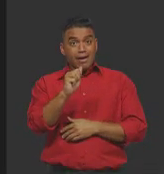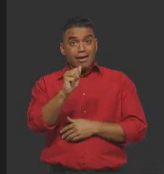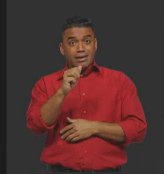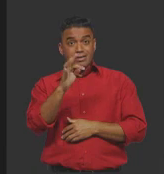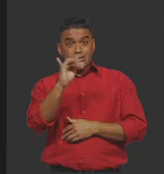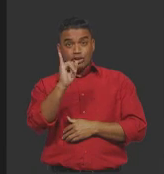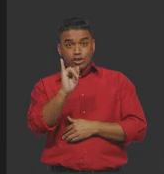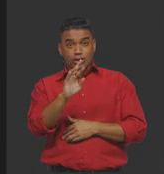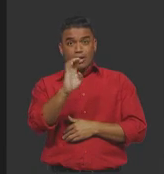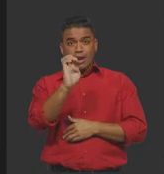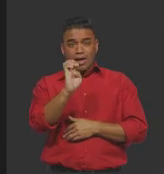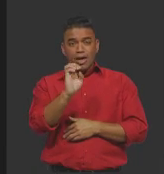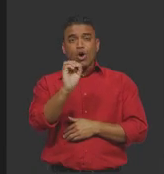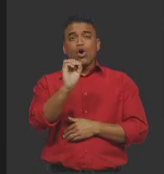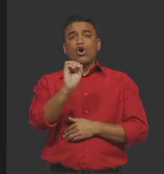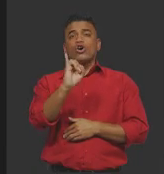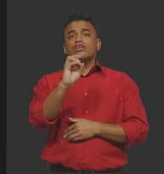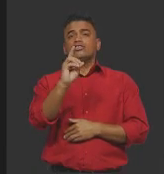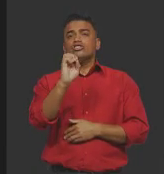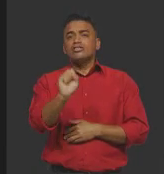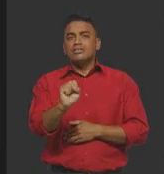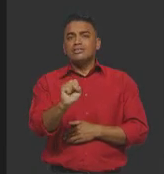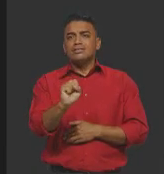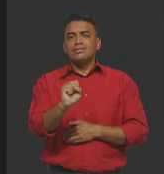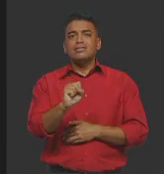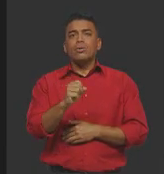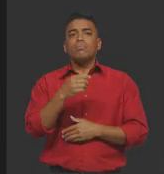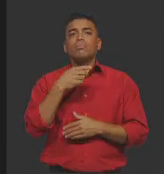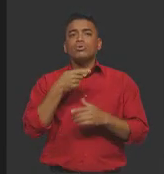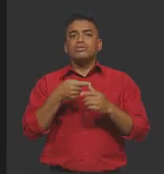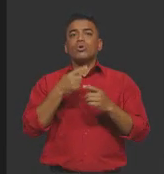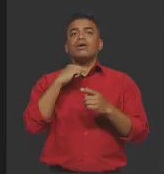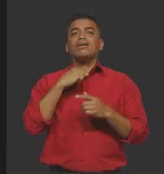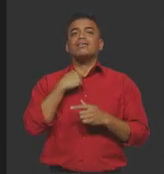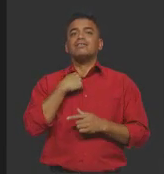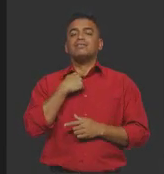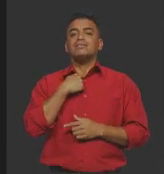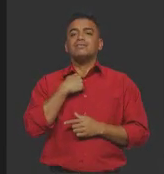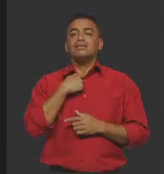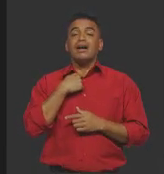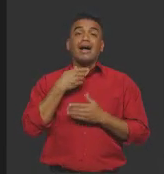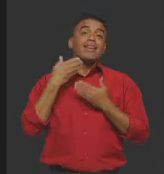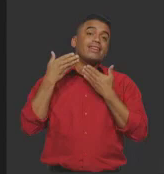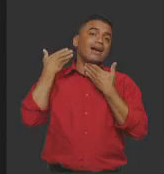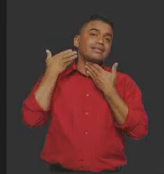estão localizadas na parte posterior da glândula tireoide, ou seja, na parte de